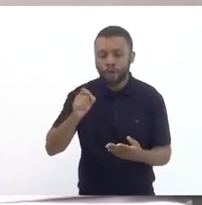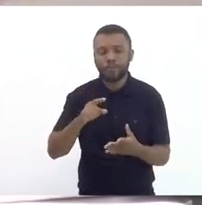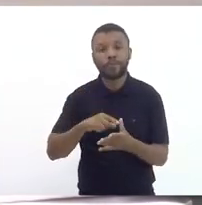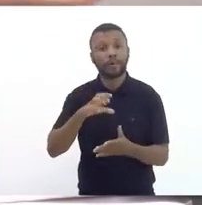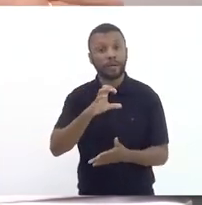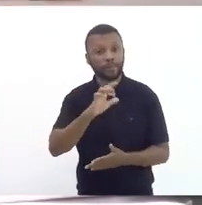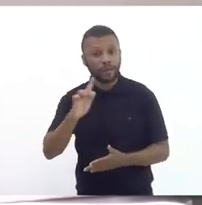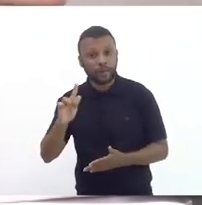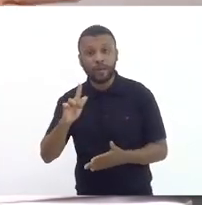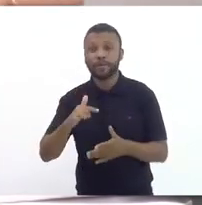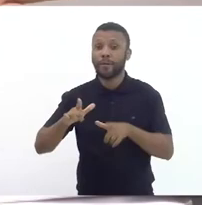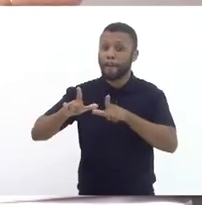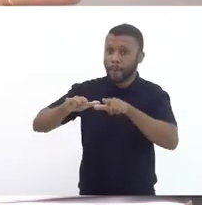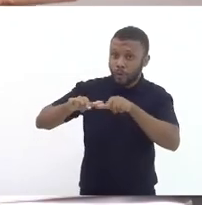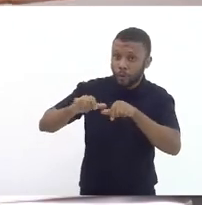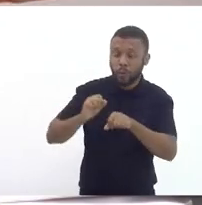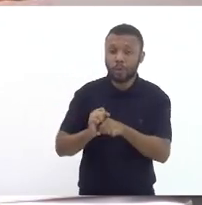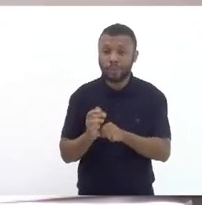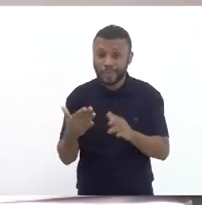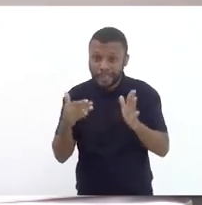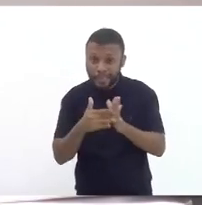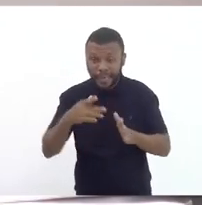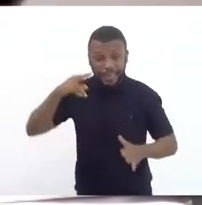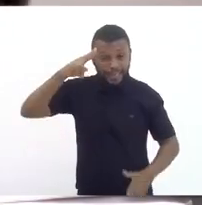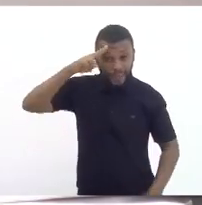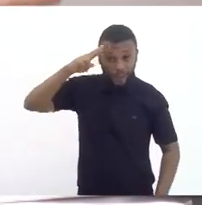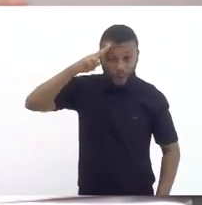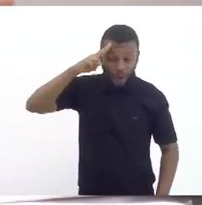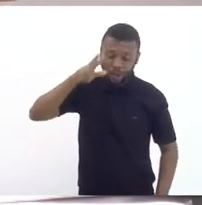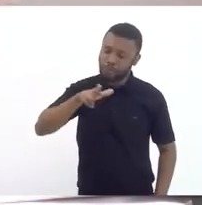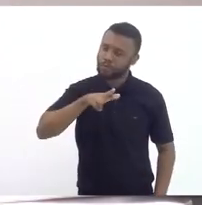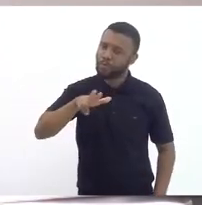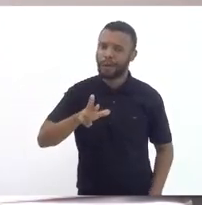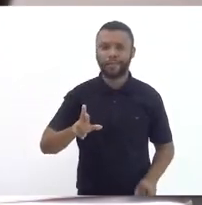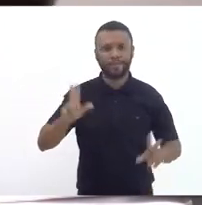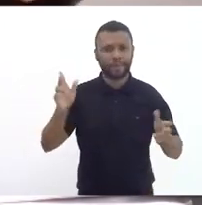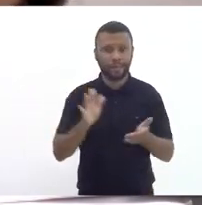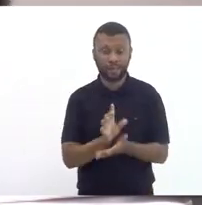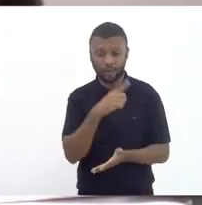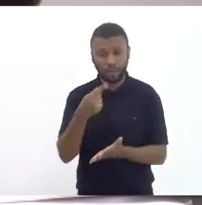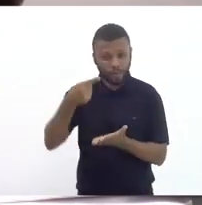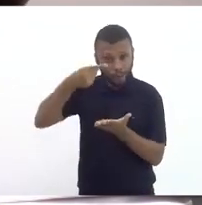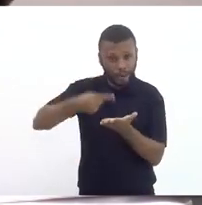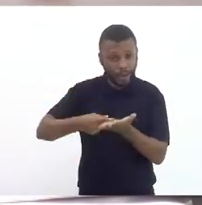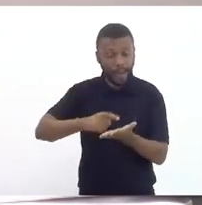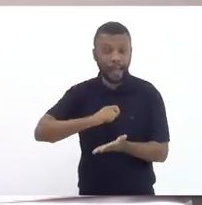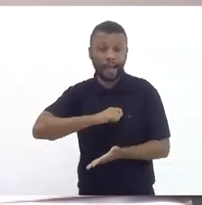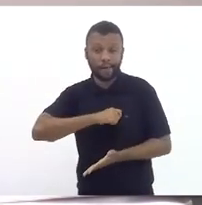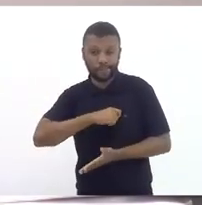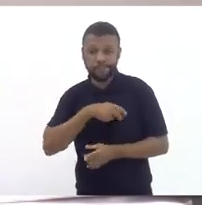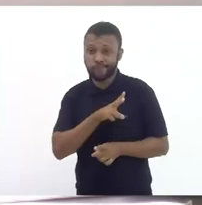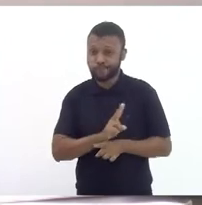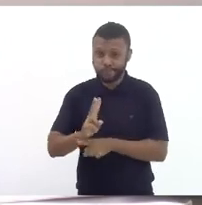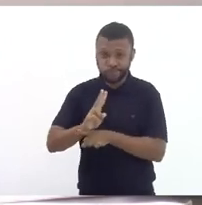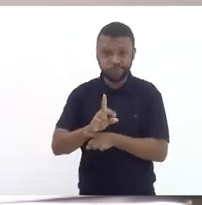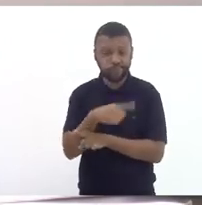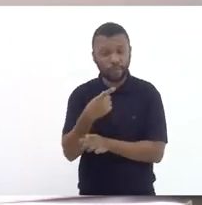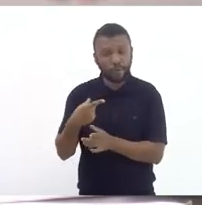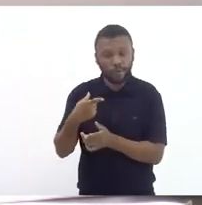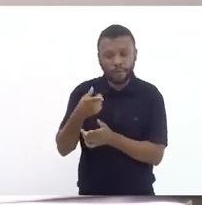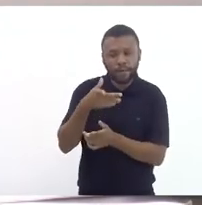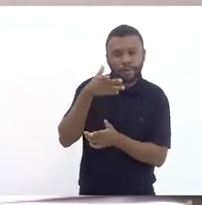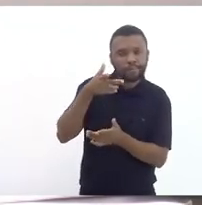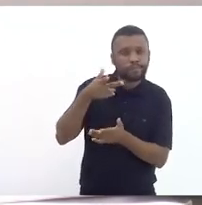não vai ser diferente até Deodoro. E eu vou fazer essa vistoria. Vamos marcar aqui os membros da CCP, vamos fazer essa vistoria. E